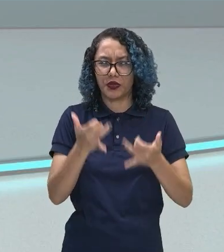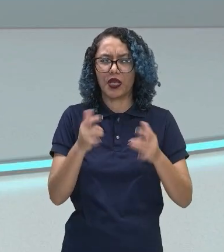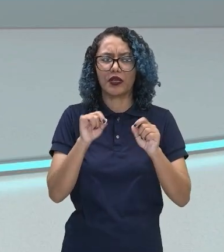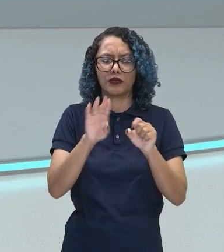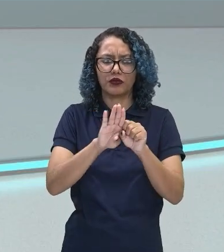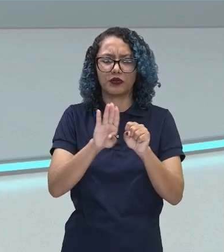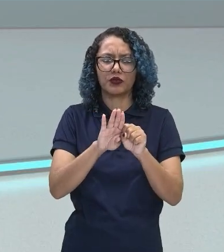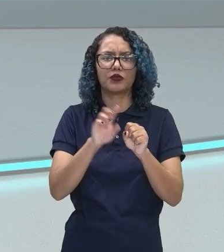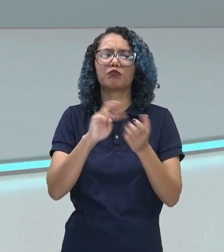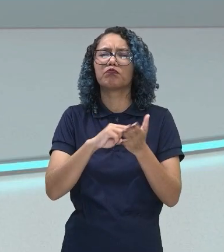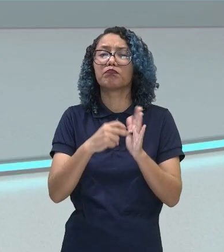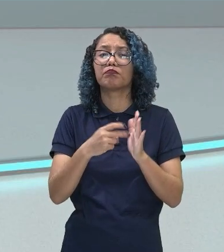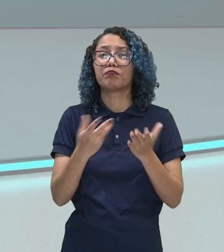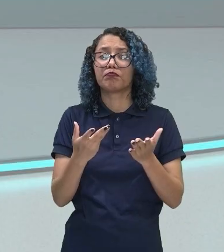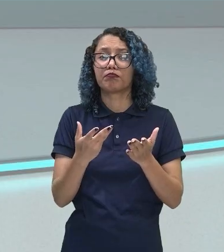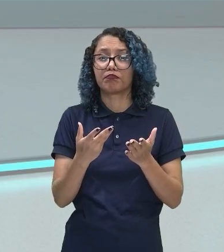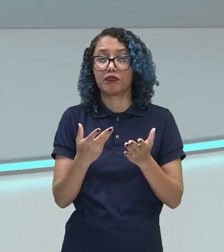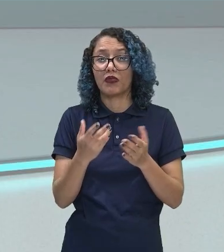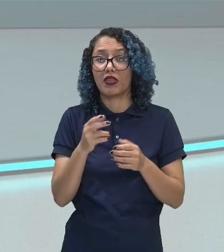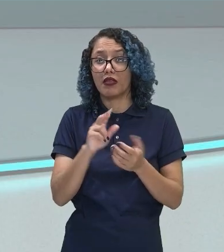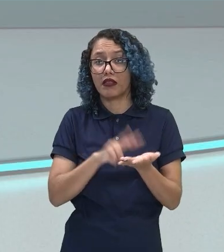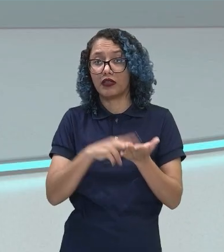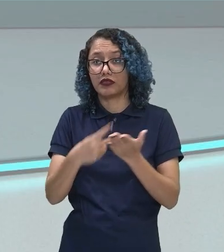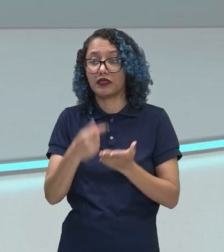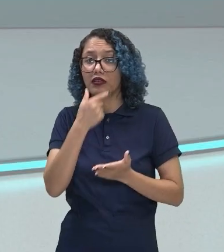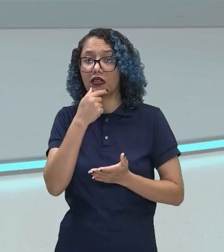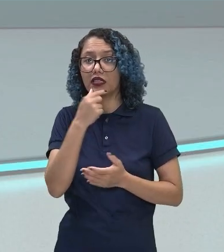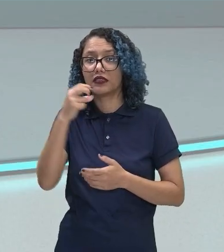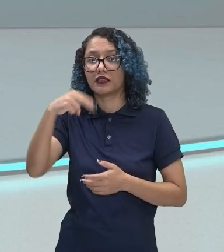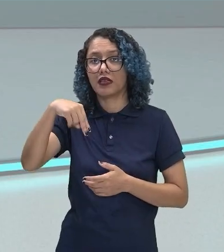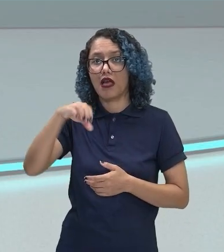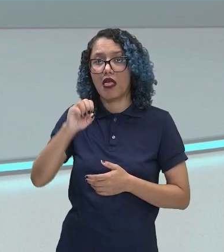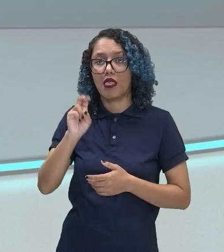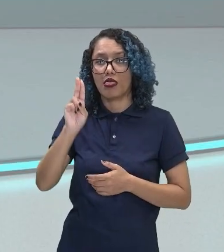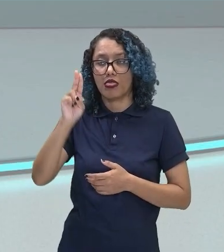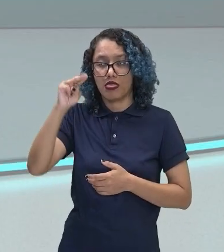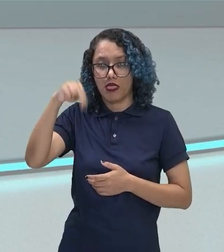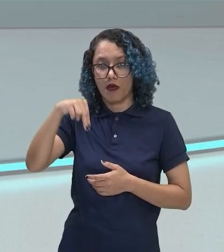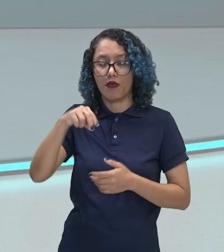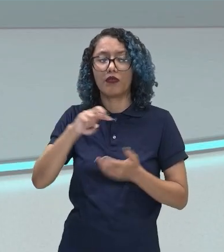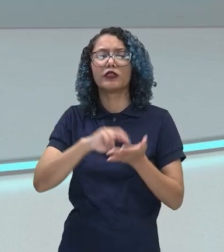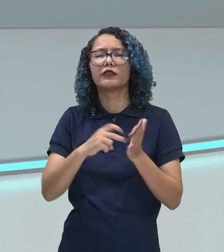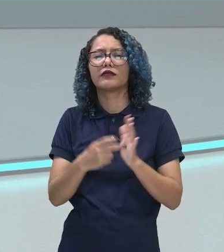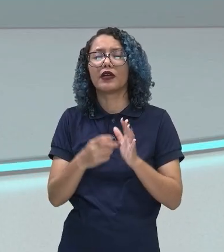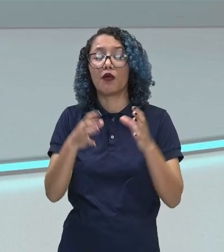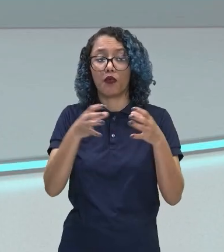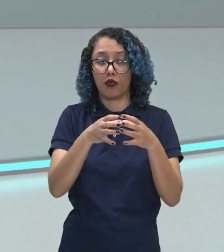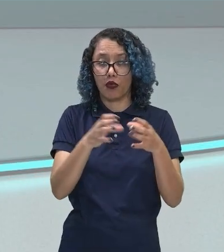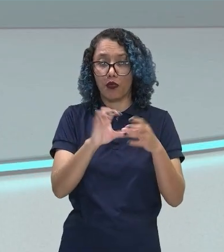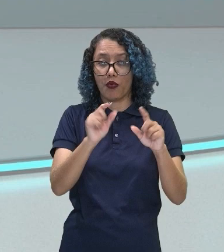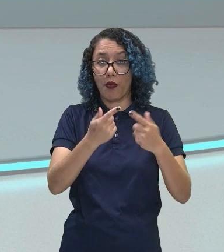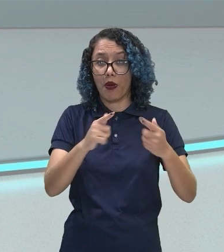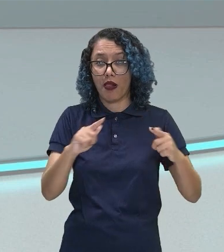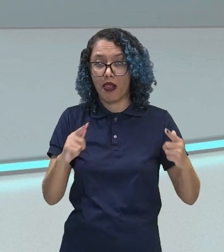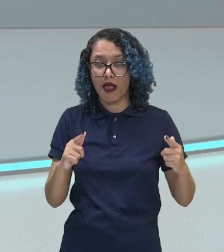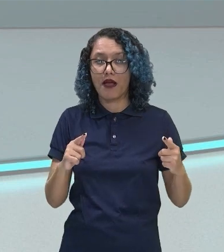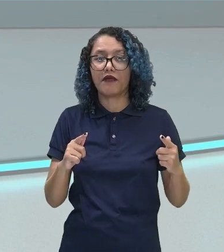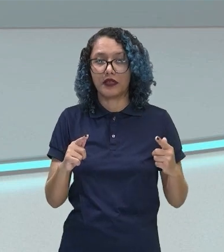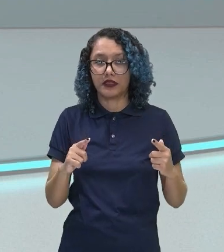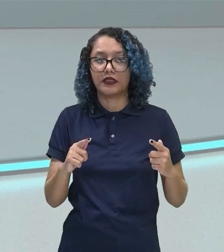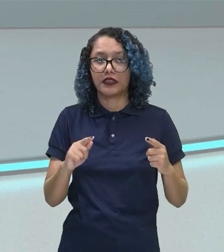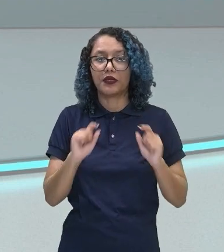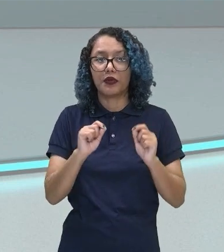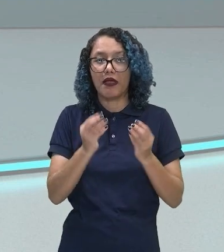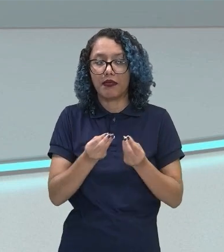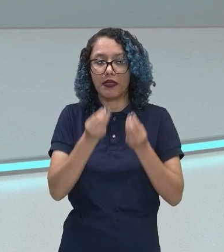substantivo, em inglês nouns, eles são palavras, né, uma classe gramatical que nomeia tudo que